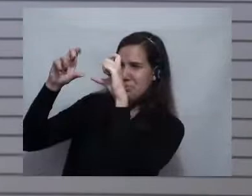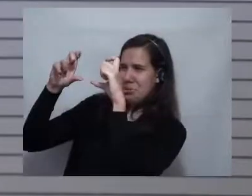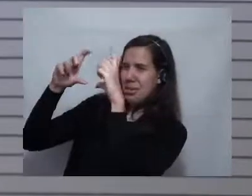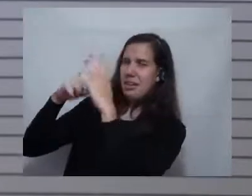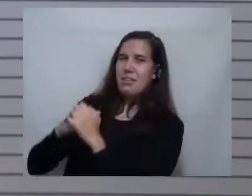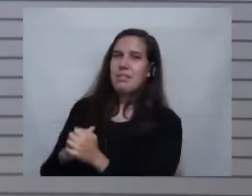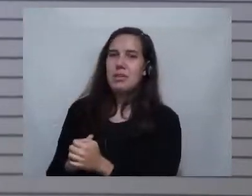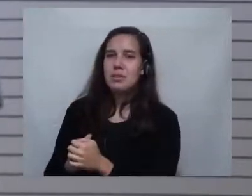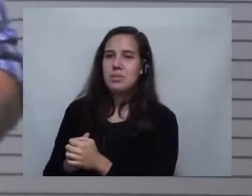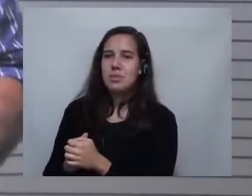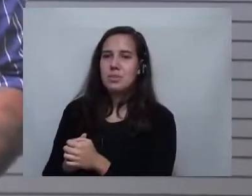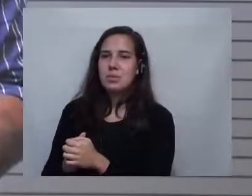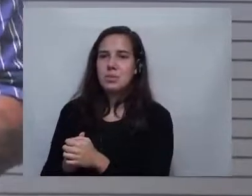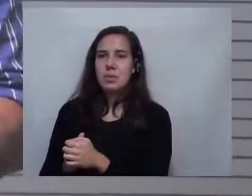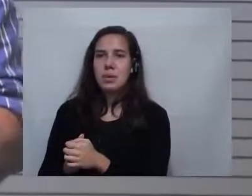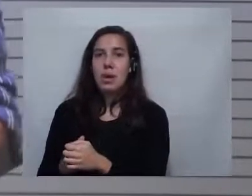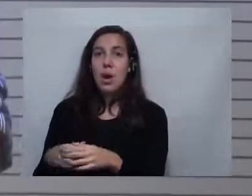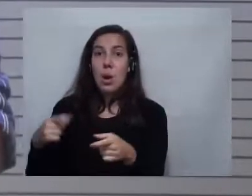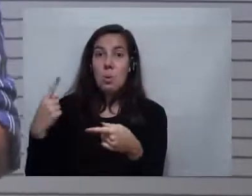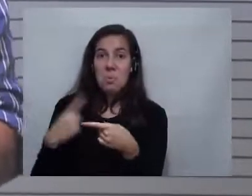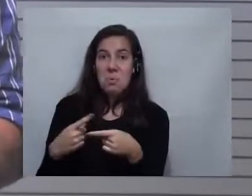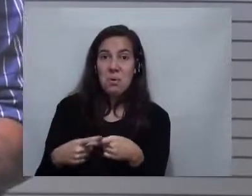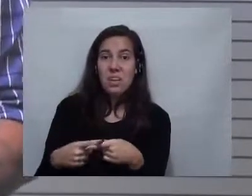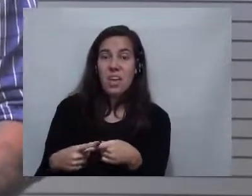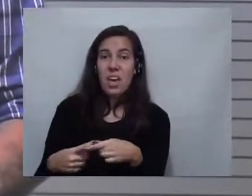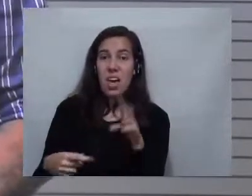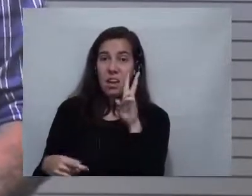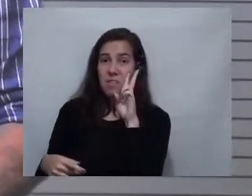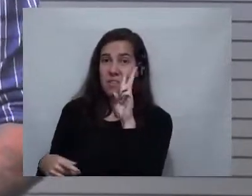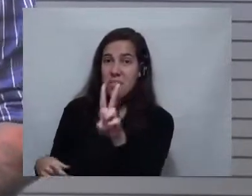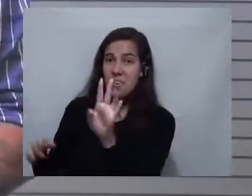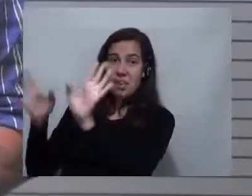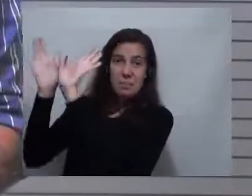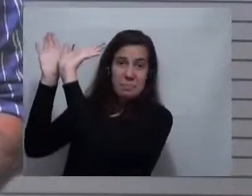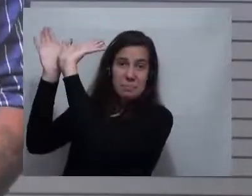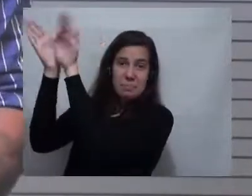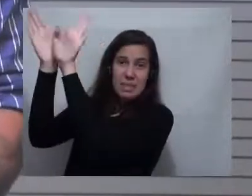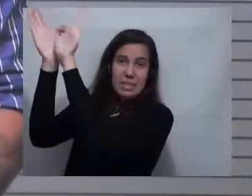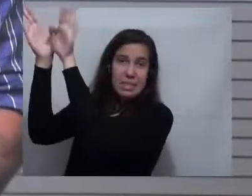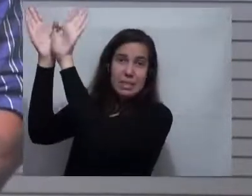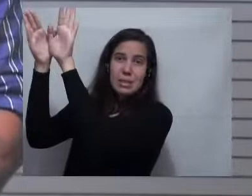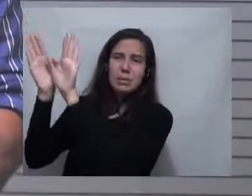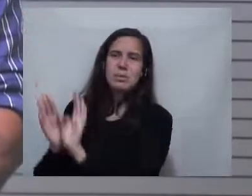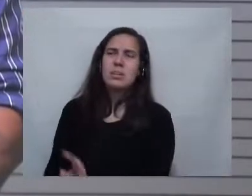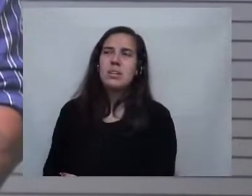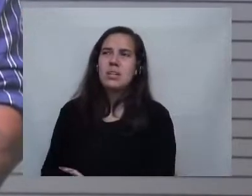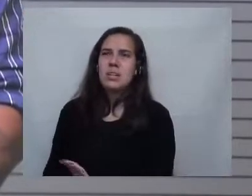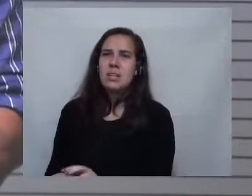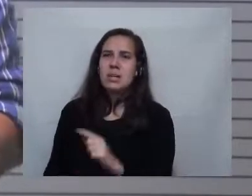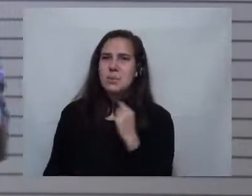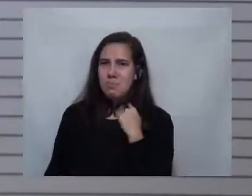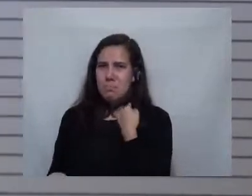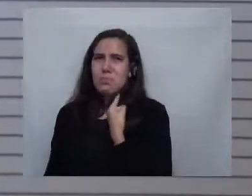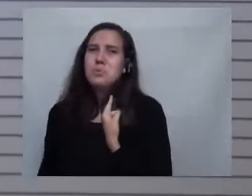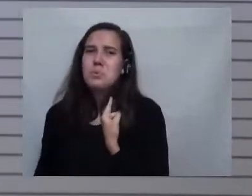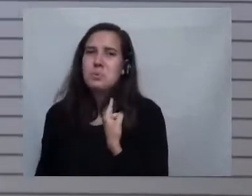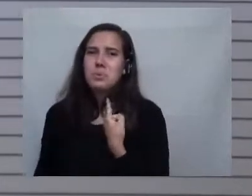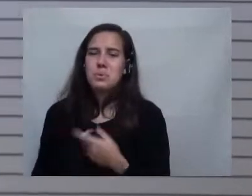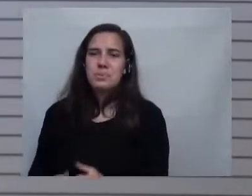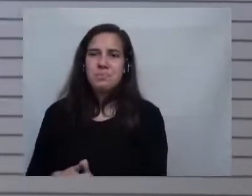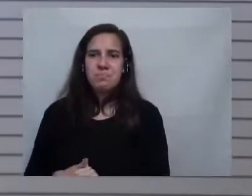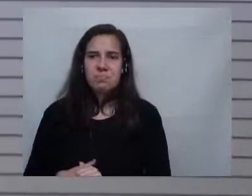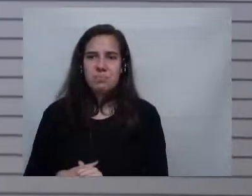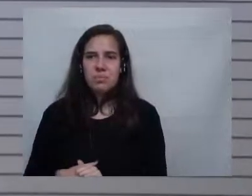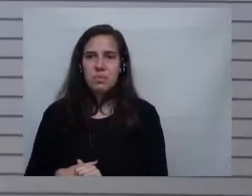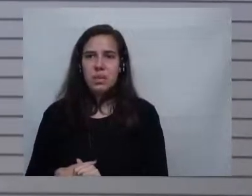Instagram bom e na hora que eu vi o urubu os passarinhos bate o no BO é porque o